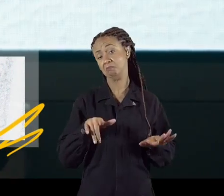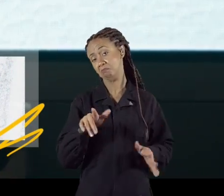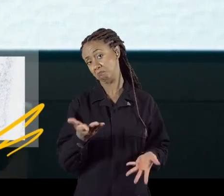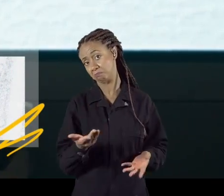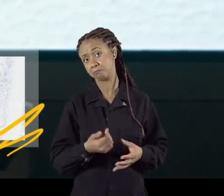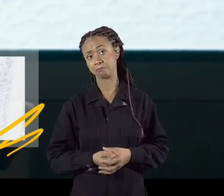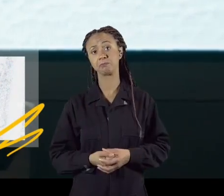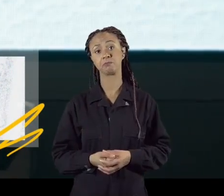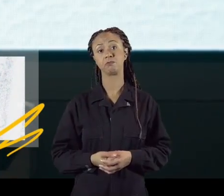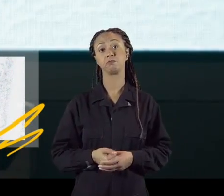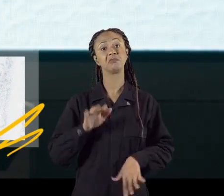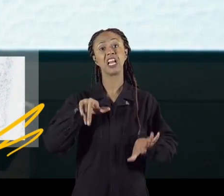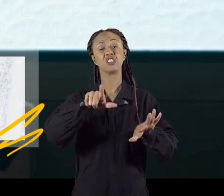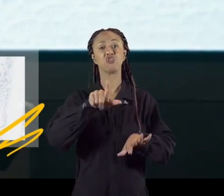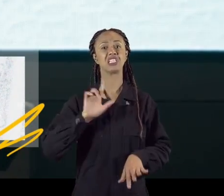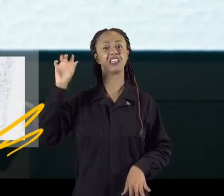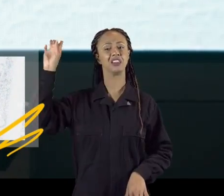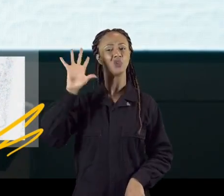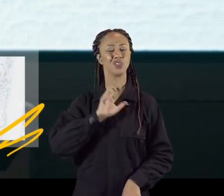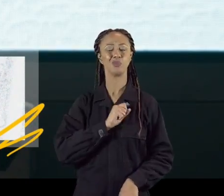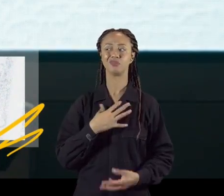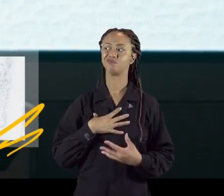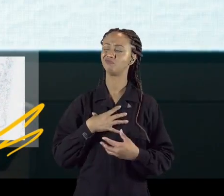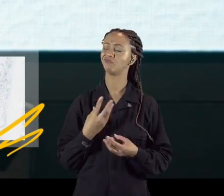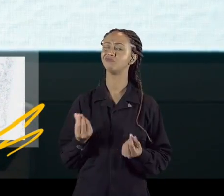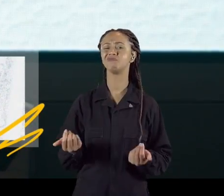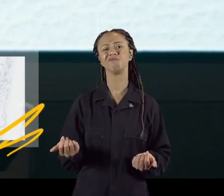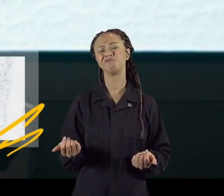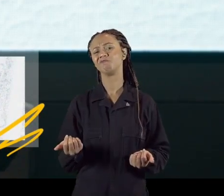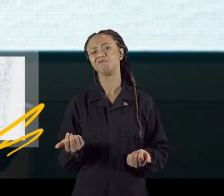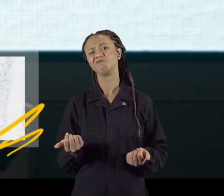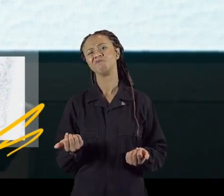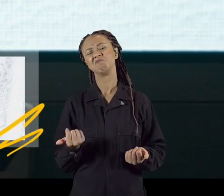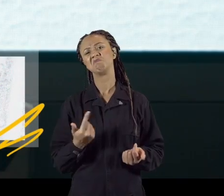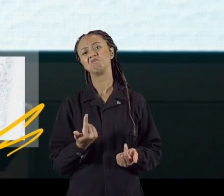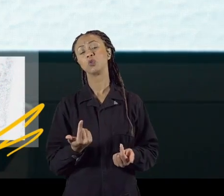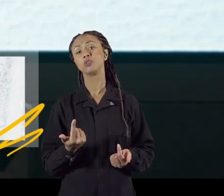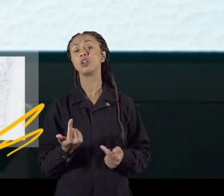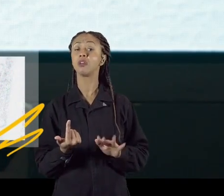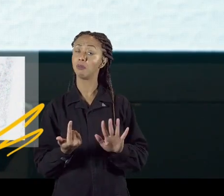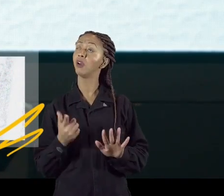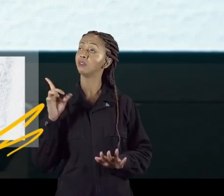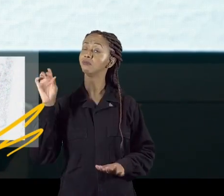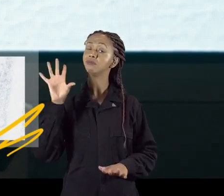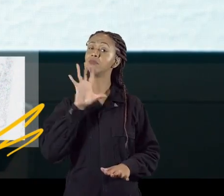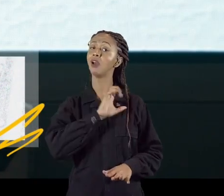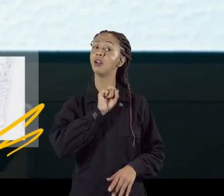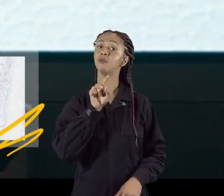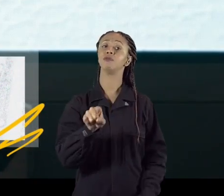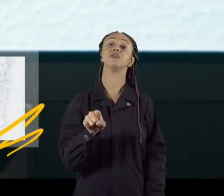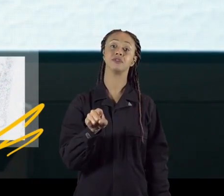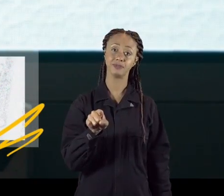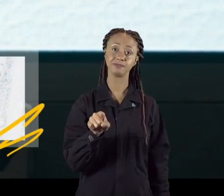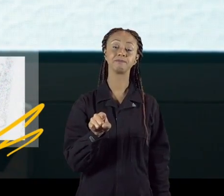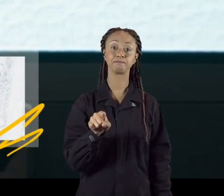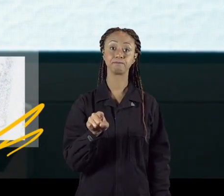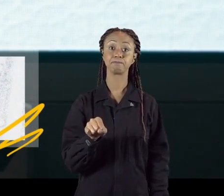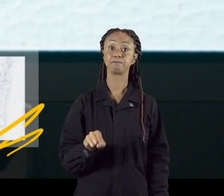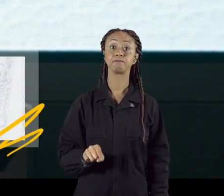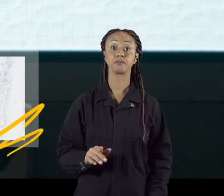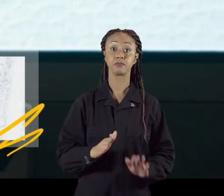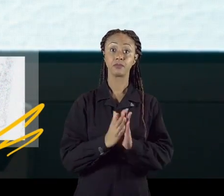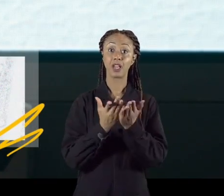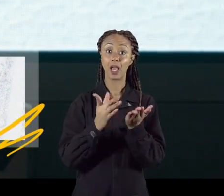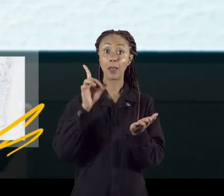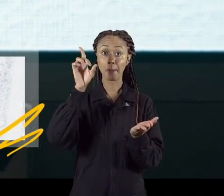talvez você não sinta o amor de Deus É mas ele te ama e a Bíblia diz que